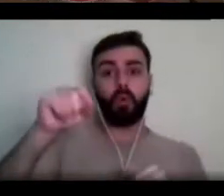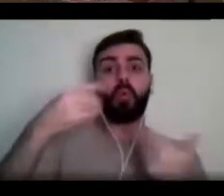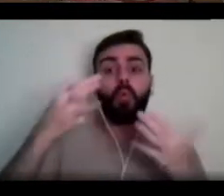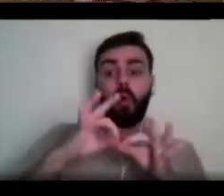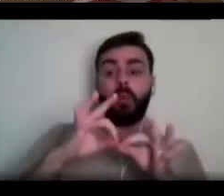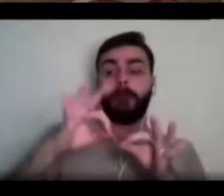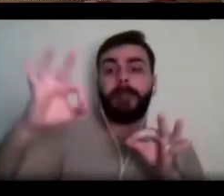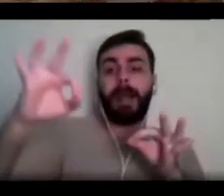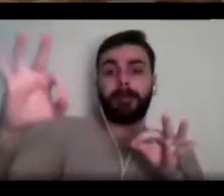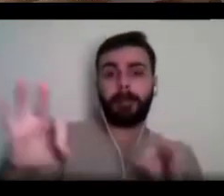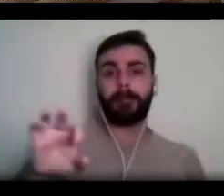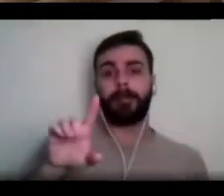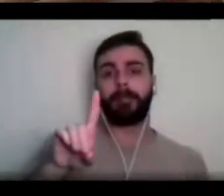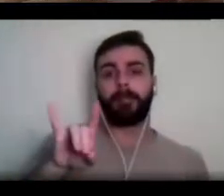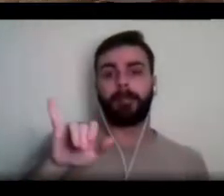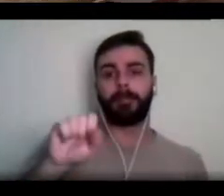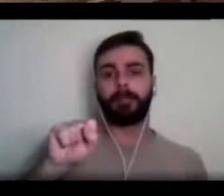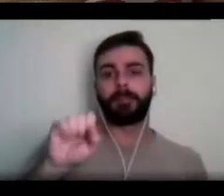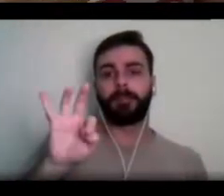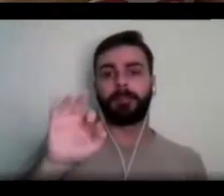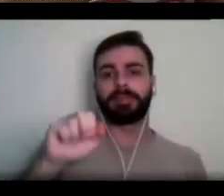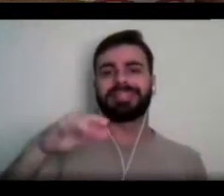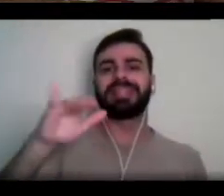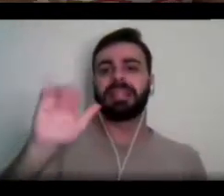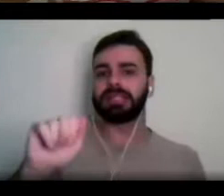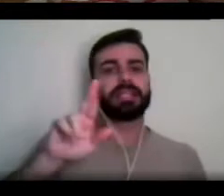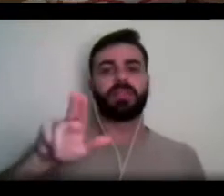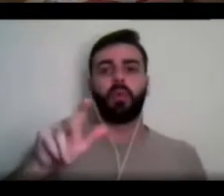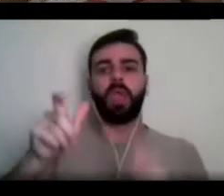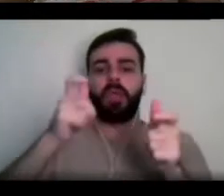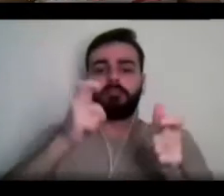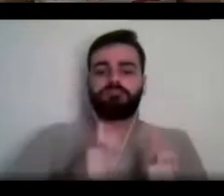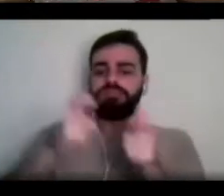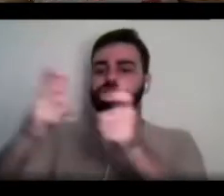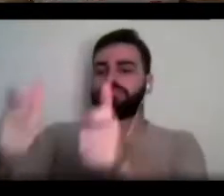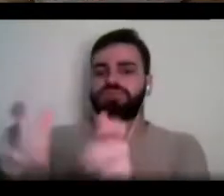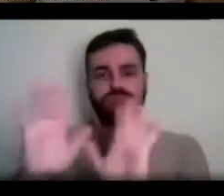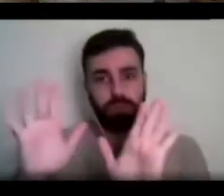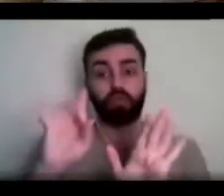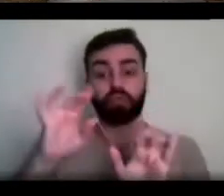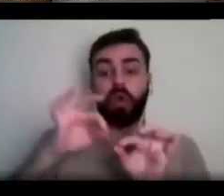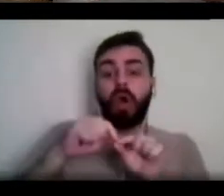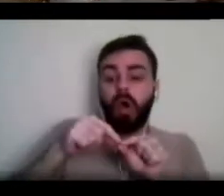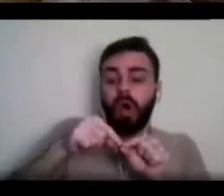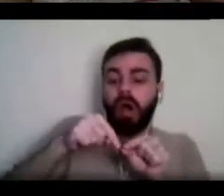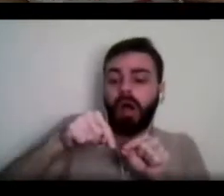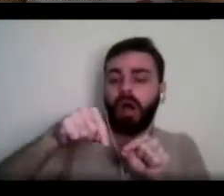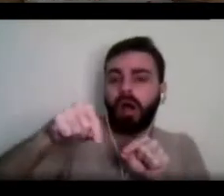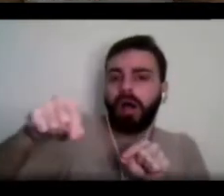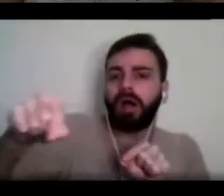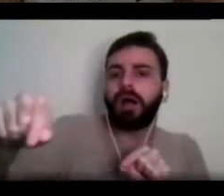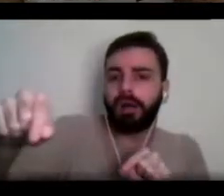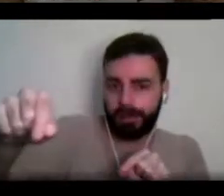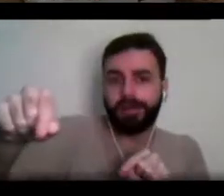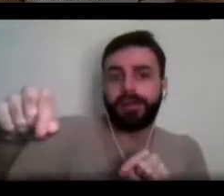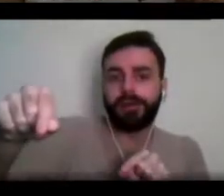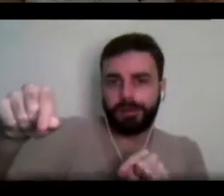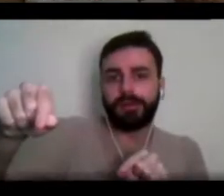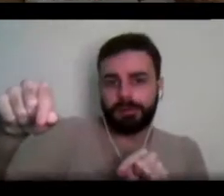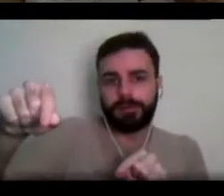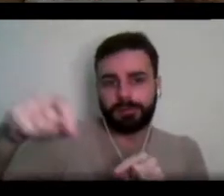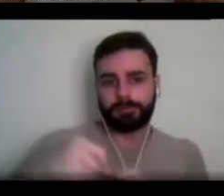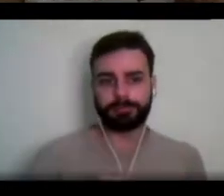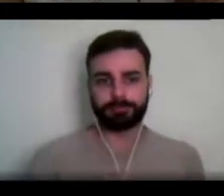pegar, não o deslocamento, mas eu vou pegar a distância total que a pessoa percorreu, certo? Então,